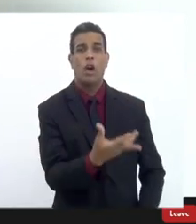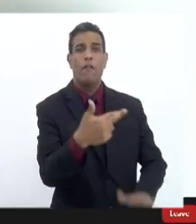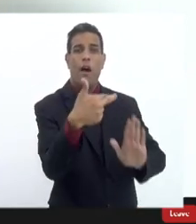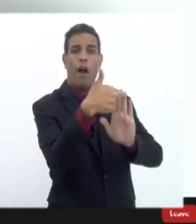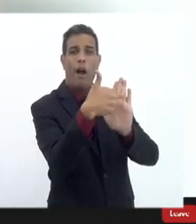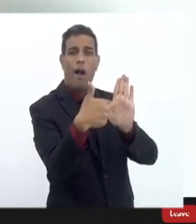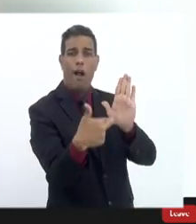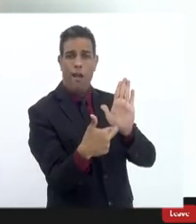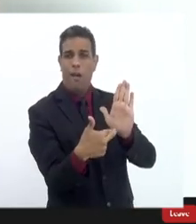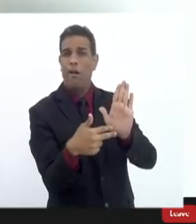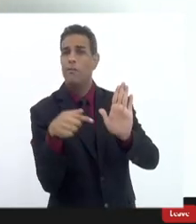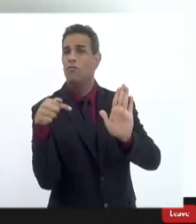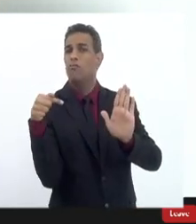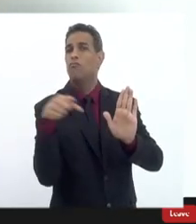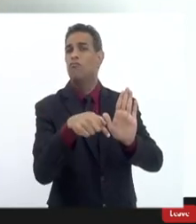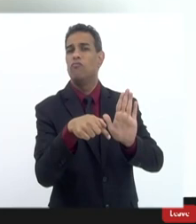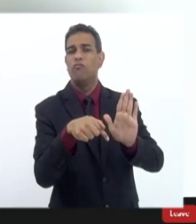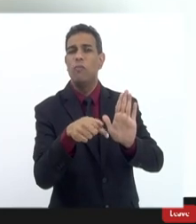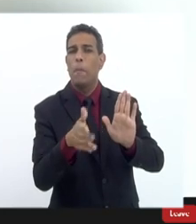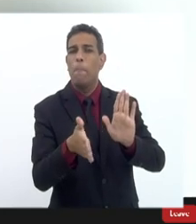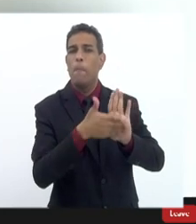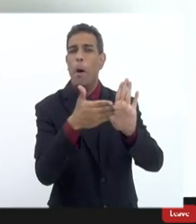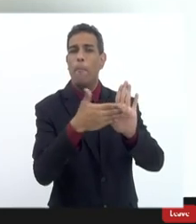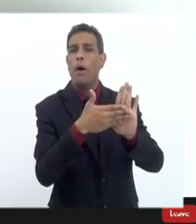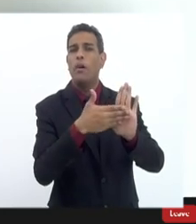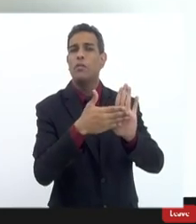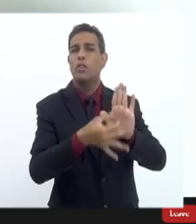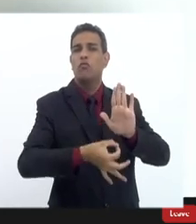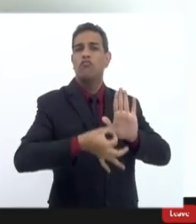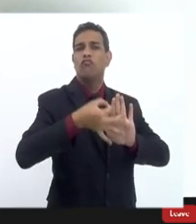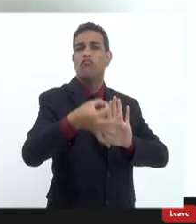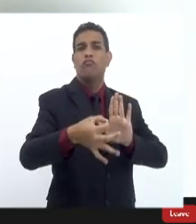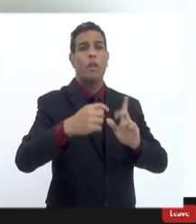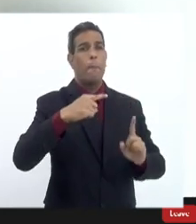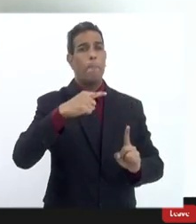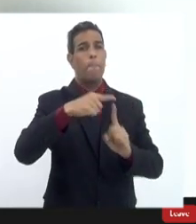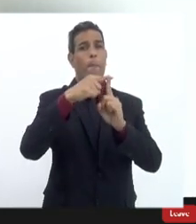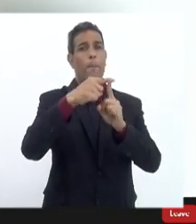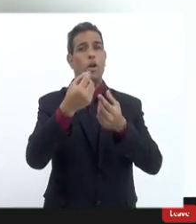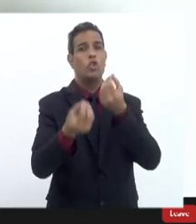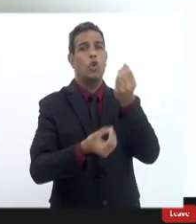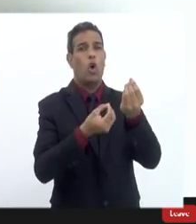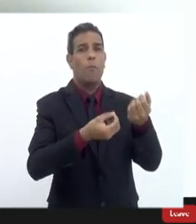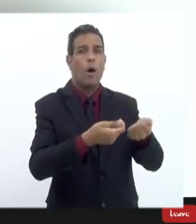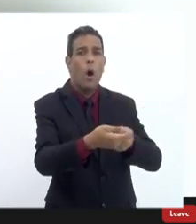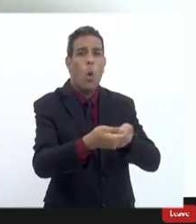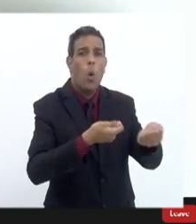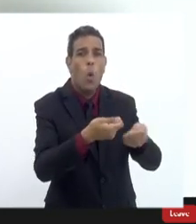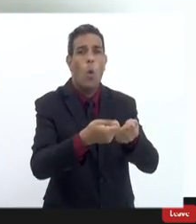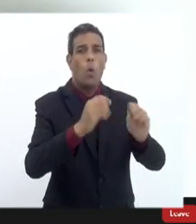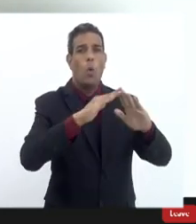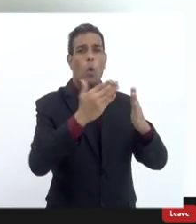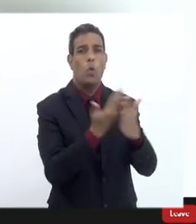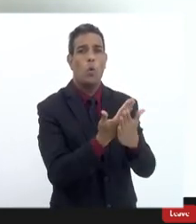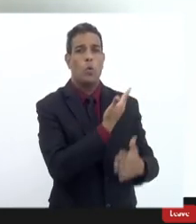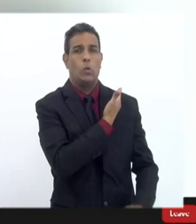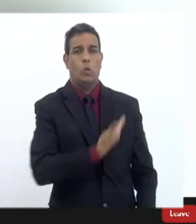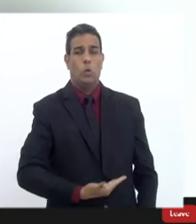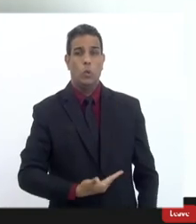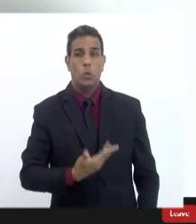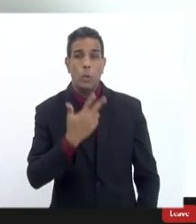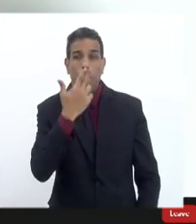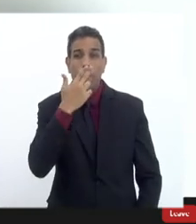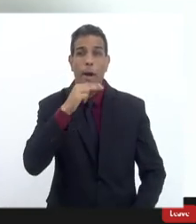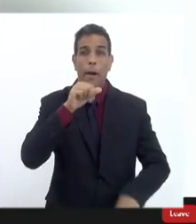como algo positivo nesse sentido, né? Houve uma alteração no funcionamento da bandeira, o